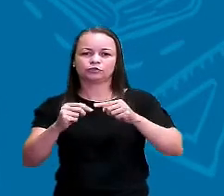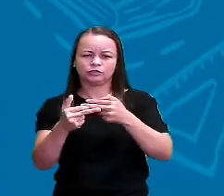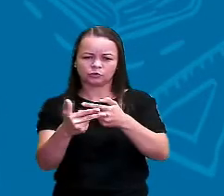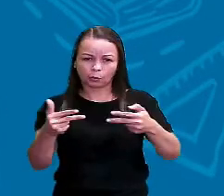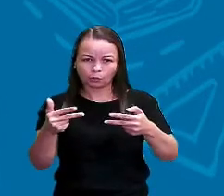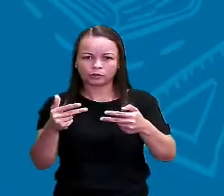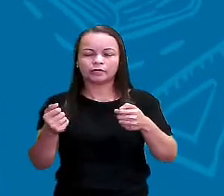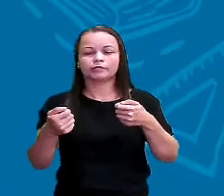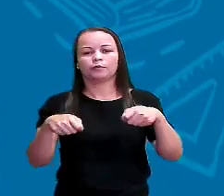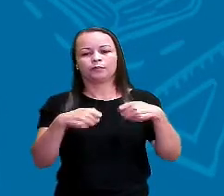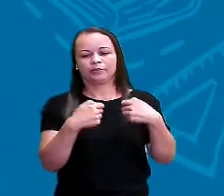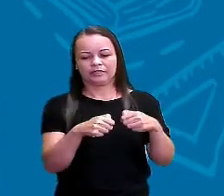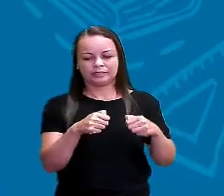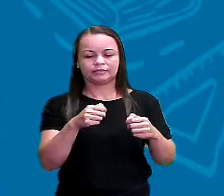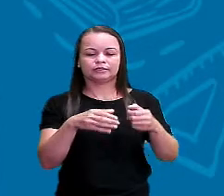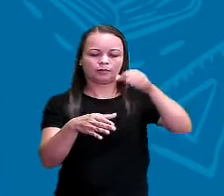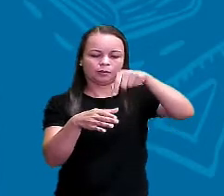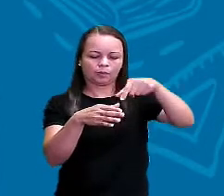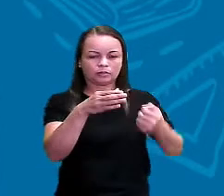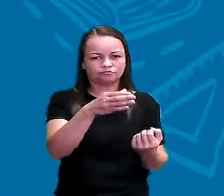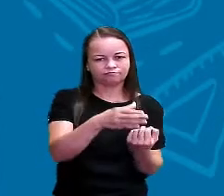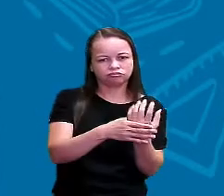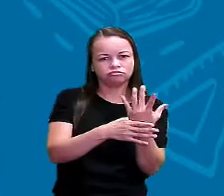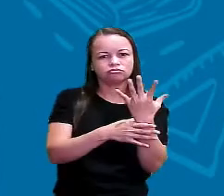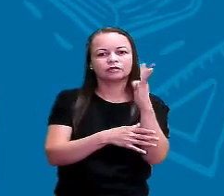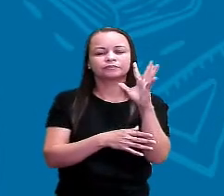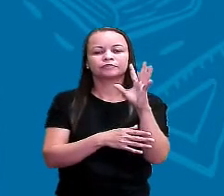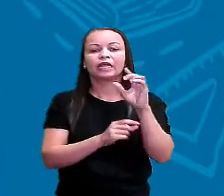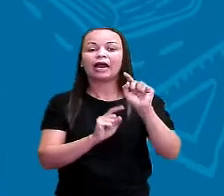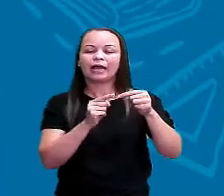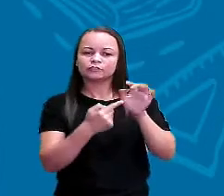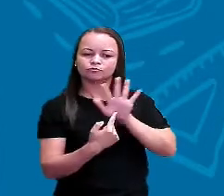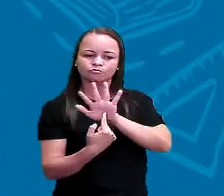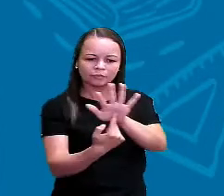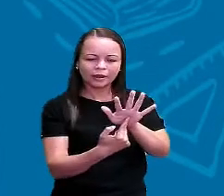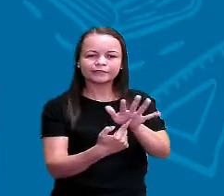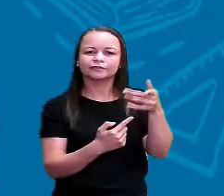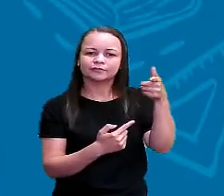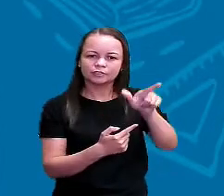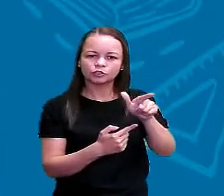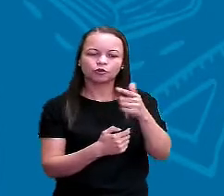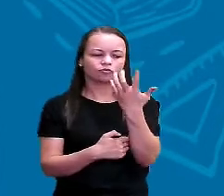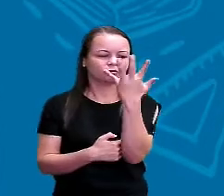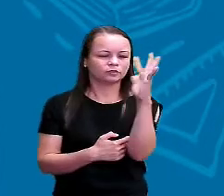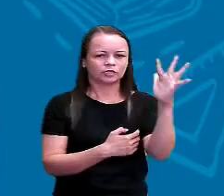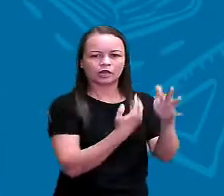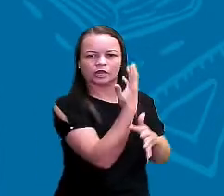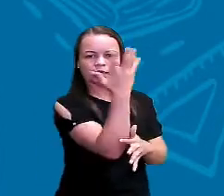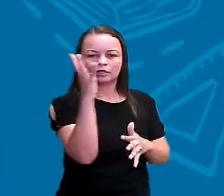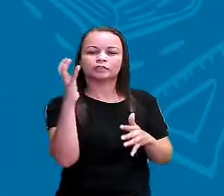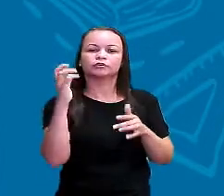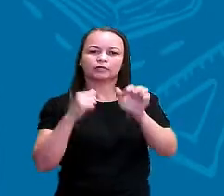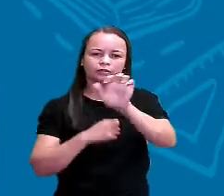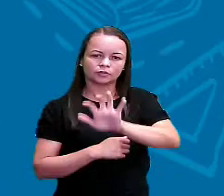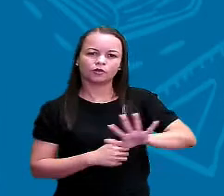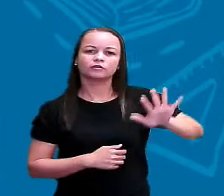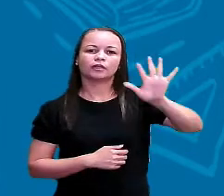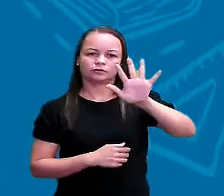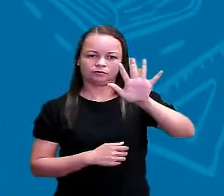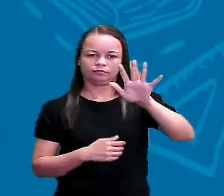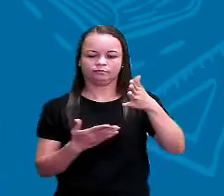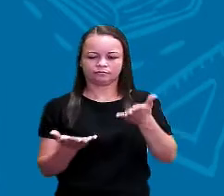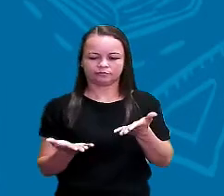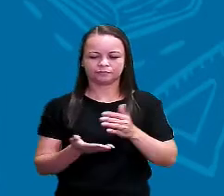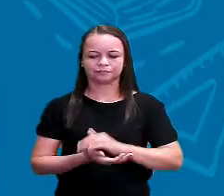5 séculos correndo risco de extinção, a árvore do pau-brasil voltou a estar presente na natureza do território nacional. Então,